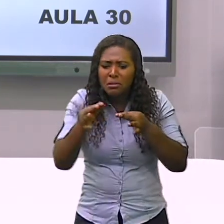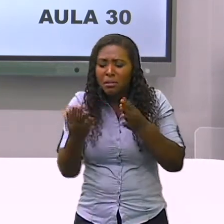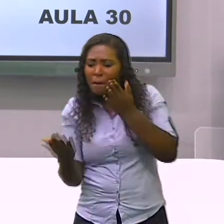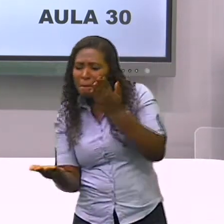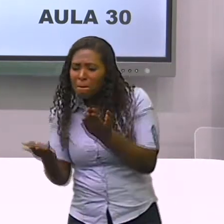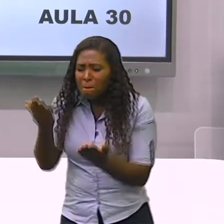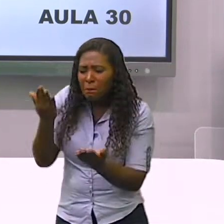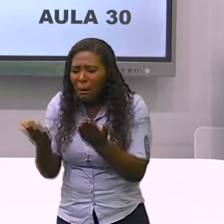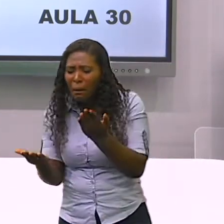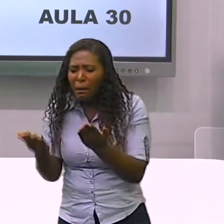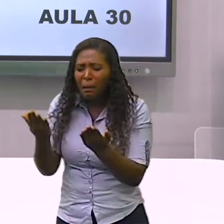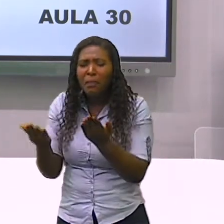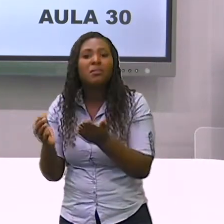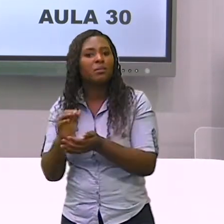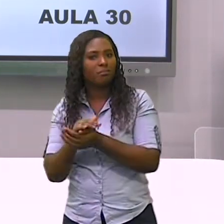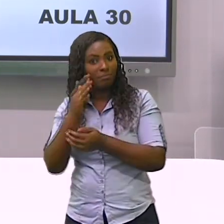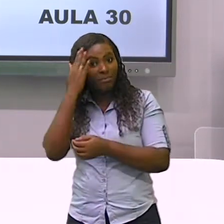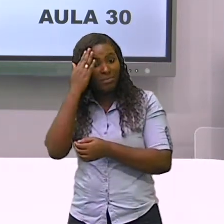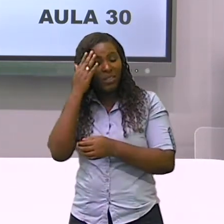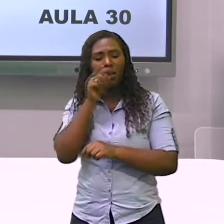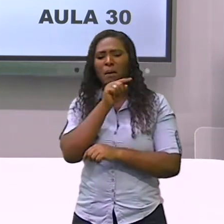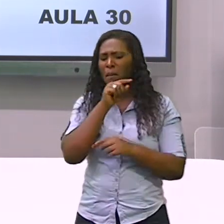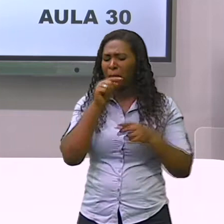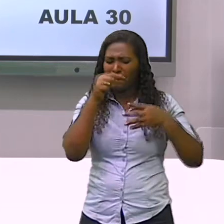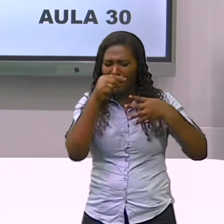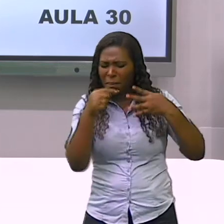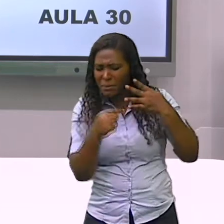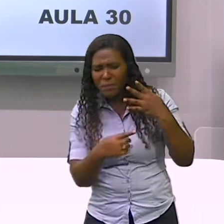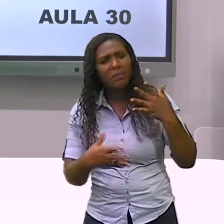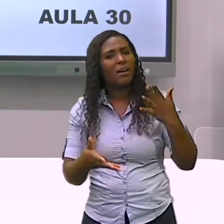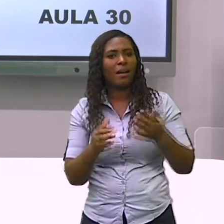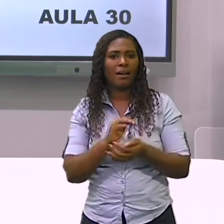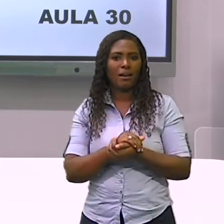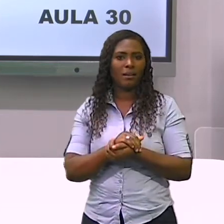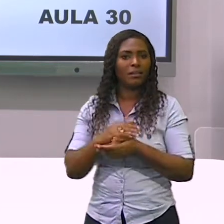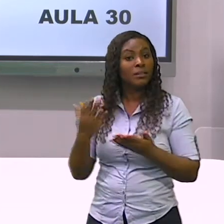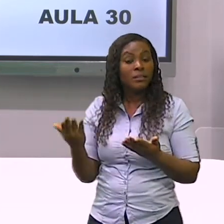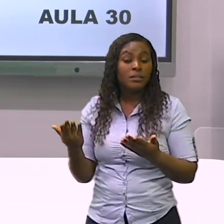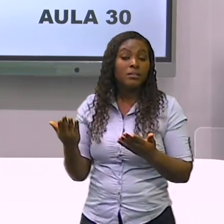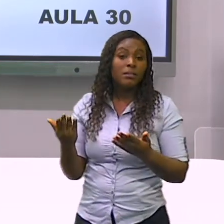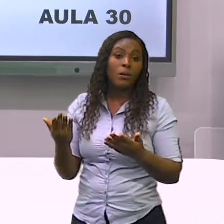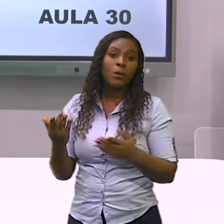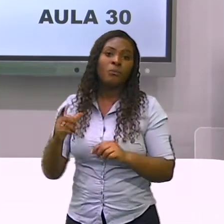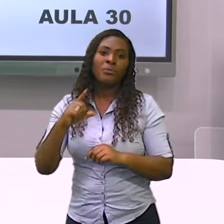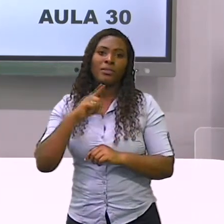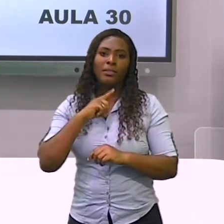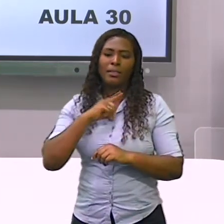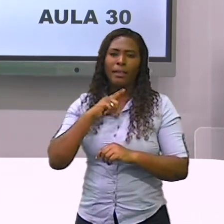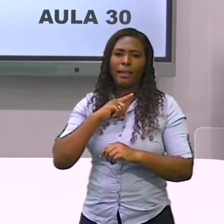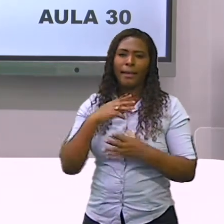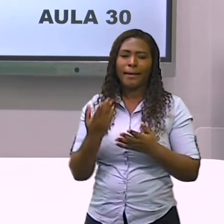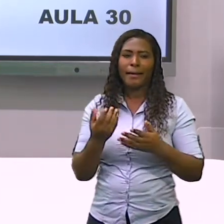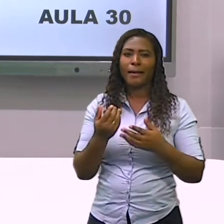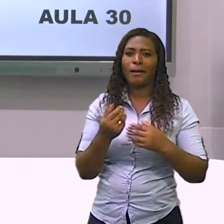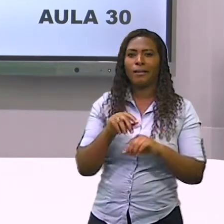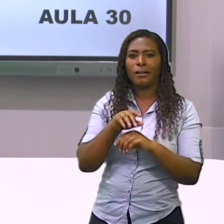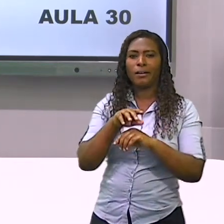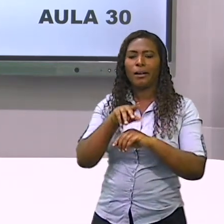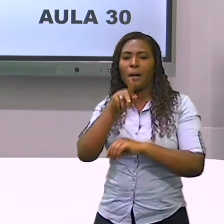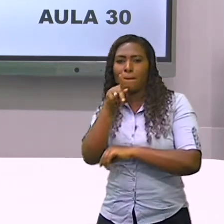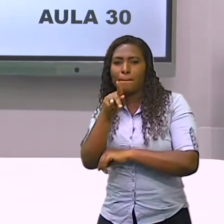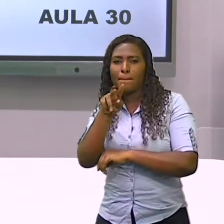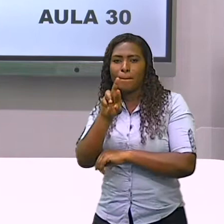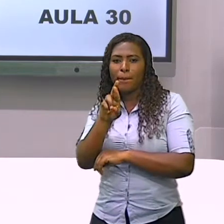grandeza diretamente proporcional é aquela grandeza onde uma variável aumenta, a